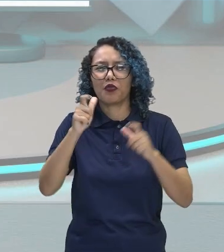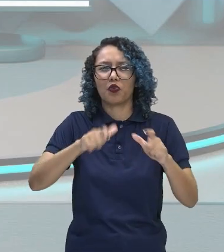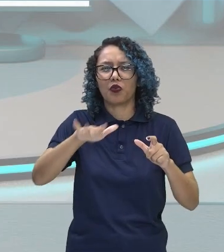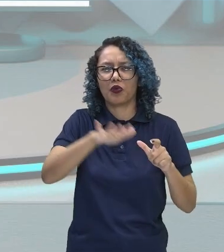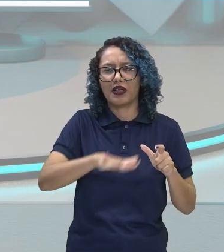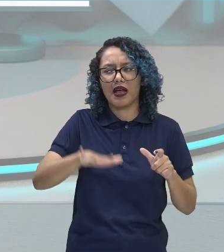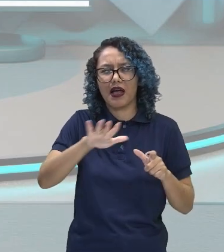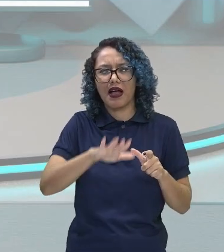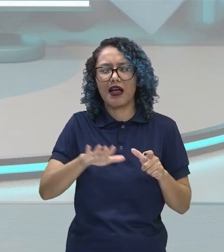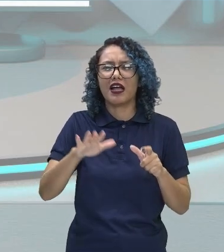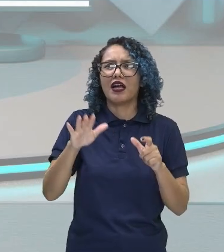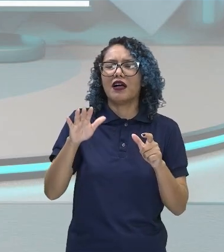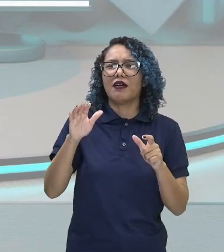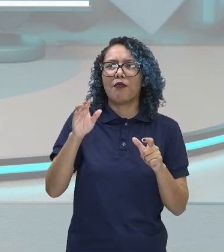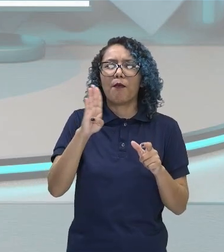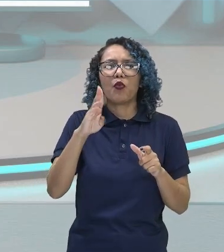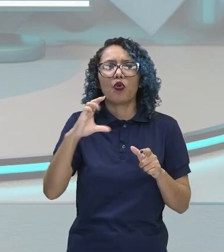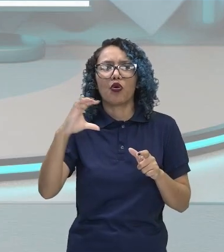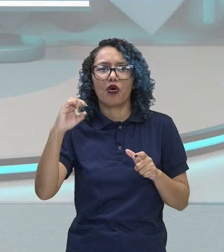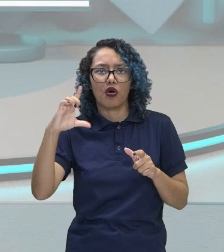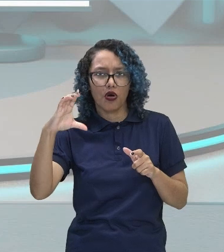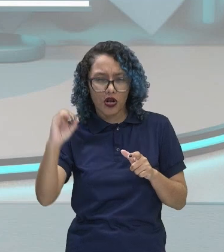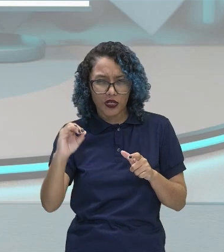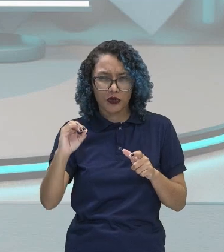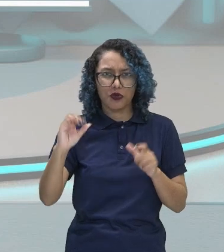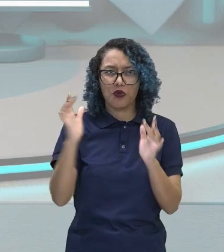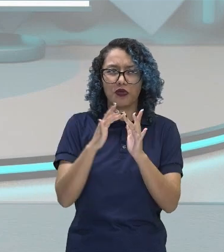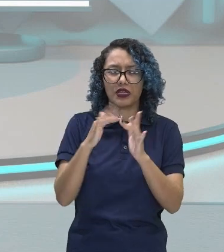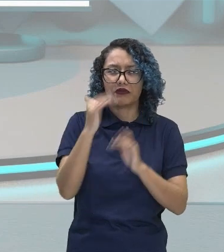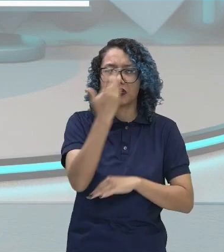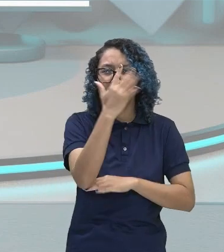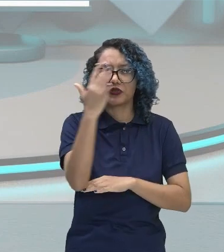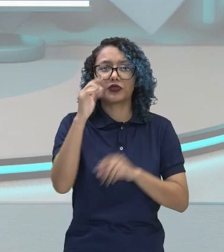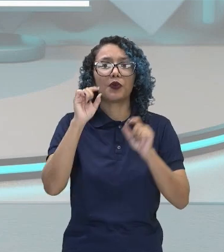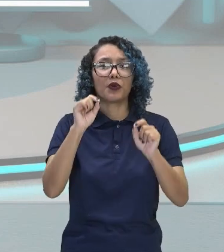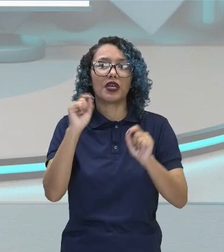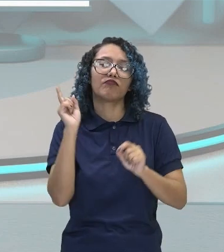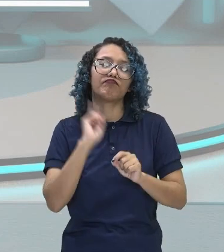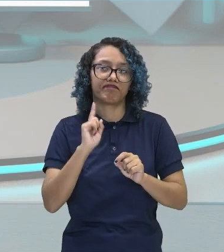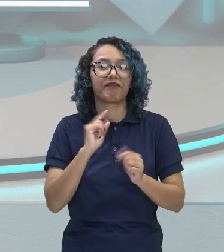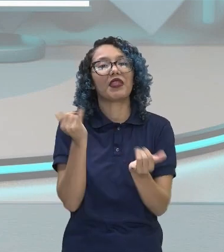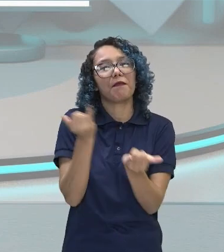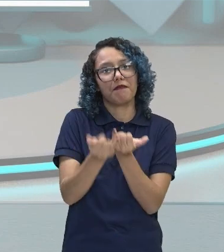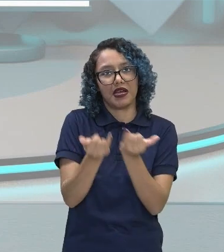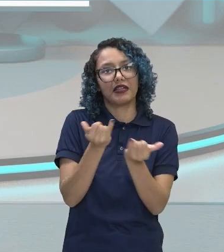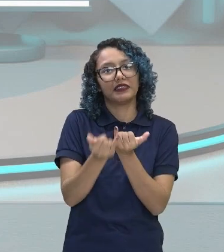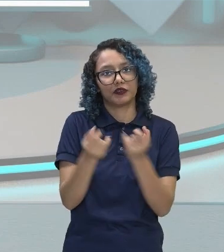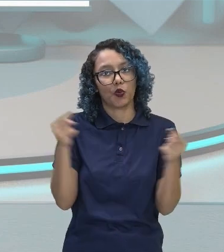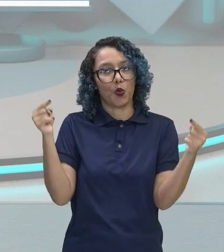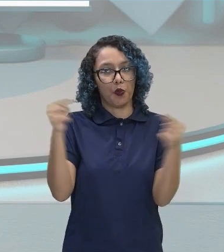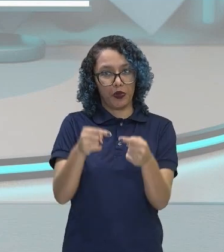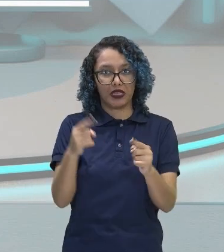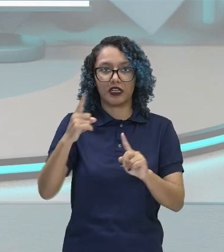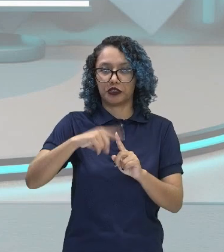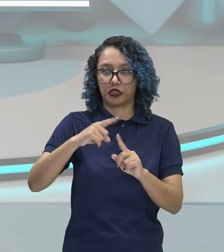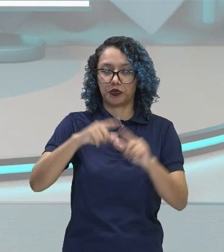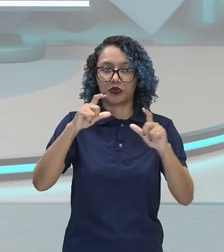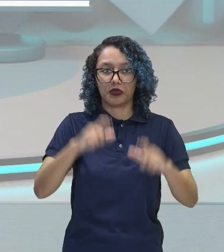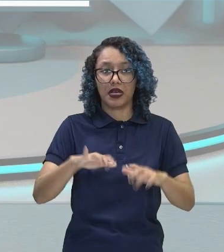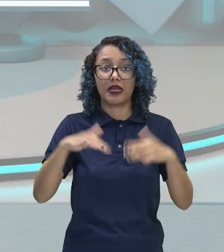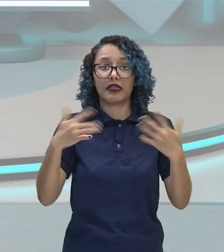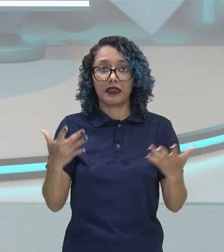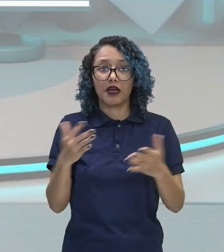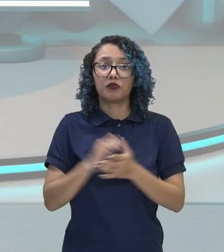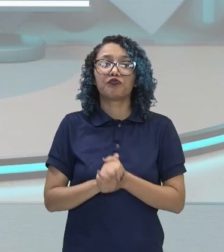contato com a natureza, nós já pensamos, Minas Gerais é um lugar desse tipo. E aí, esse iluminismo teve esse